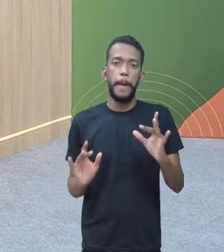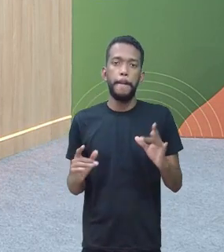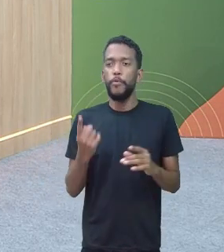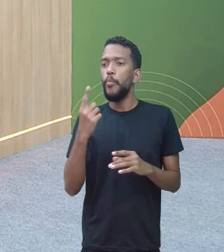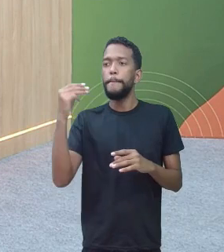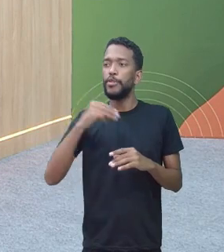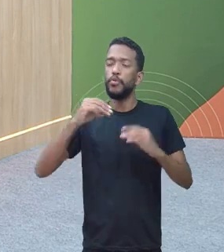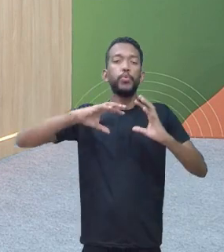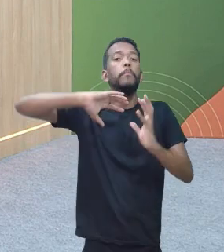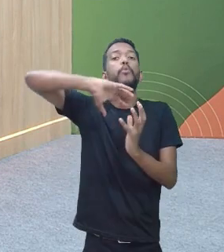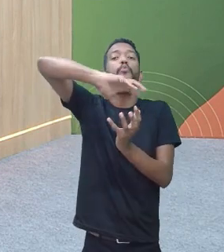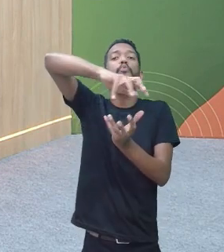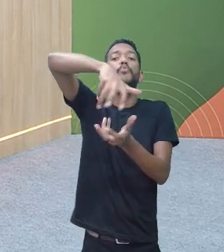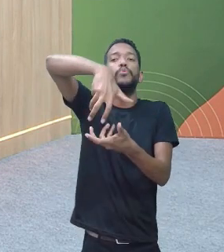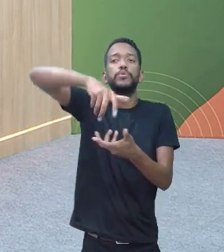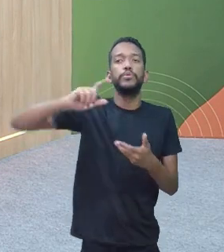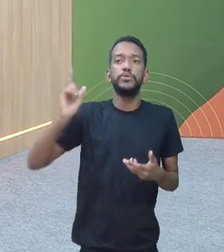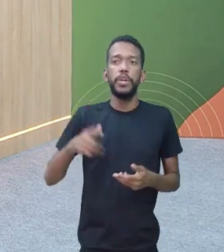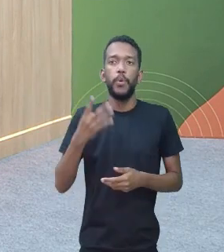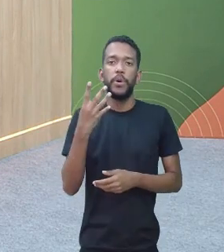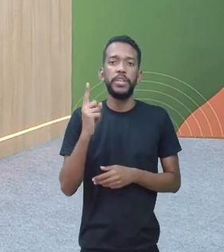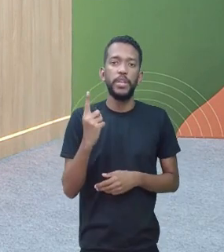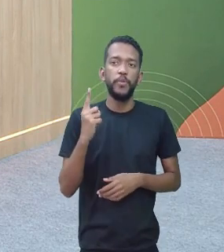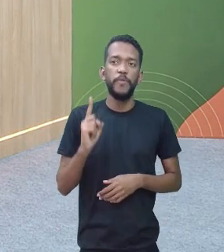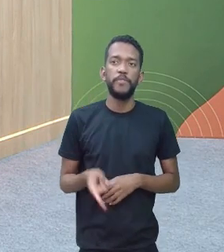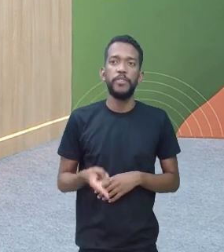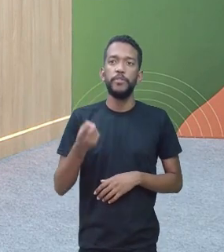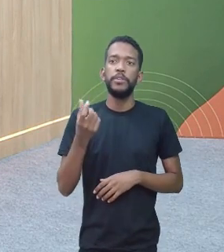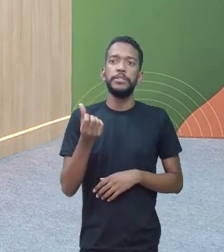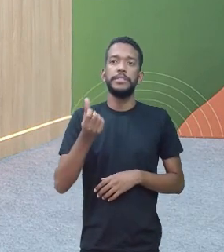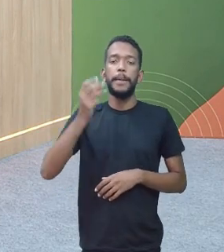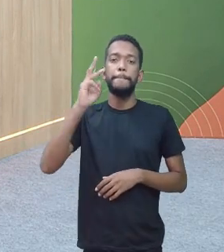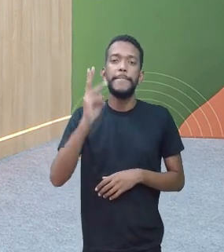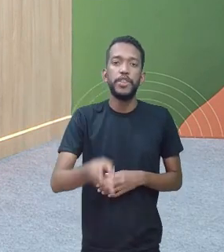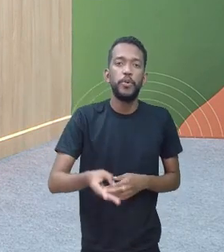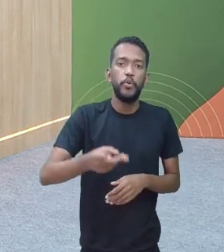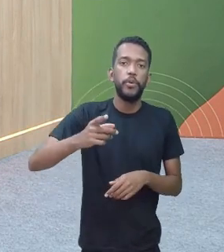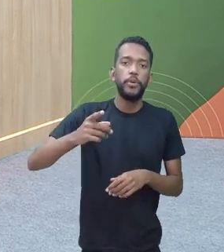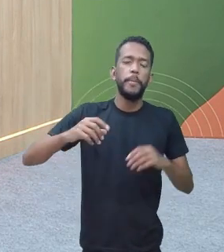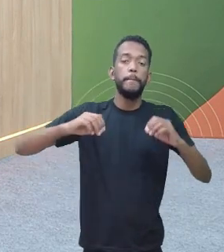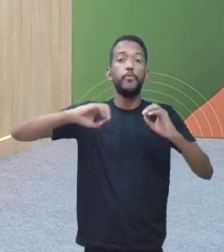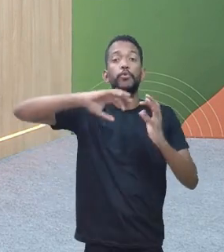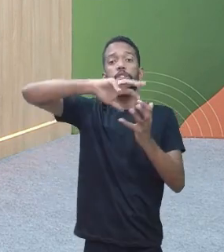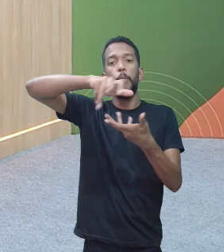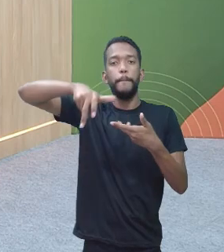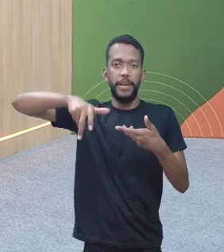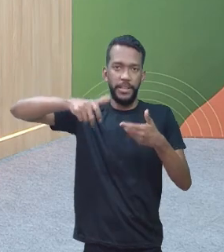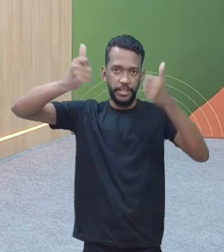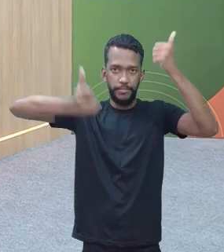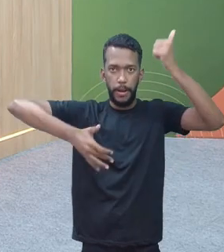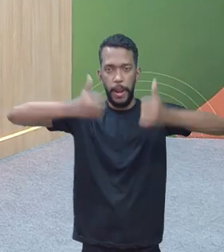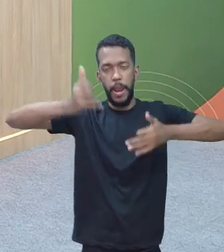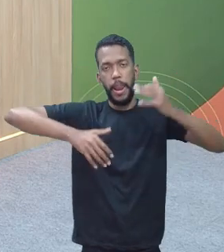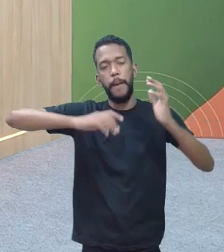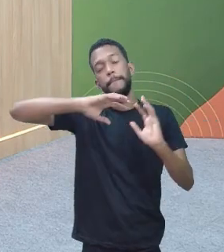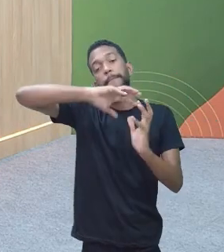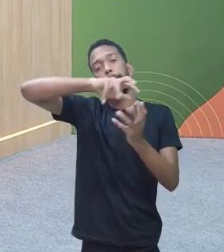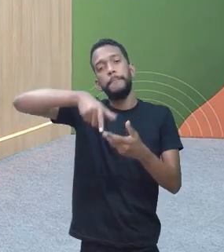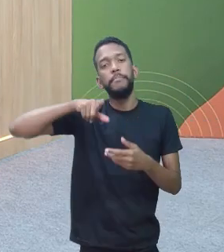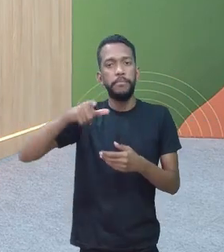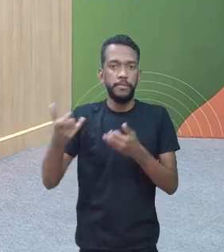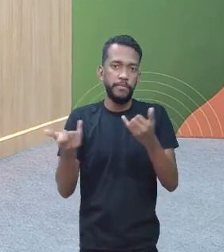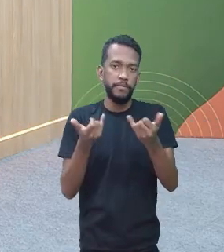de 1 minuto, uma quantidade de 41,6 milhões de mensagens mundialmente falando. Essa ferramenta ela